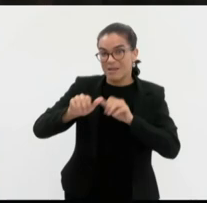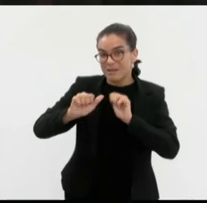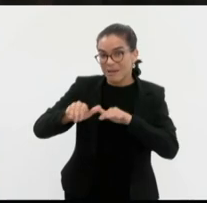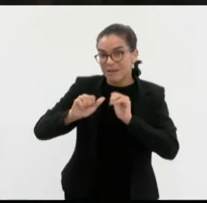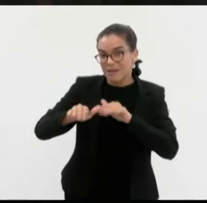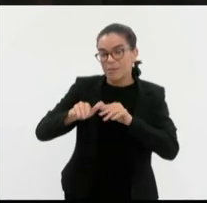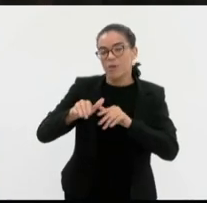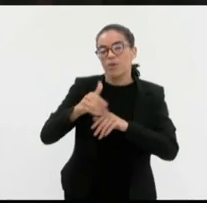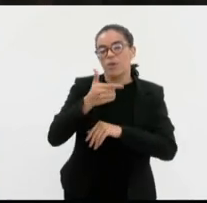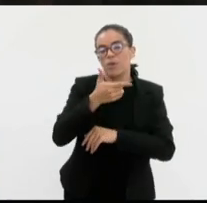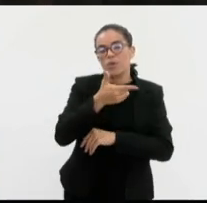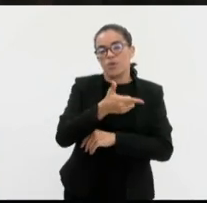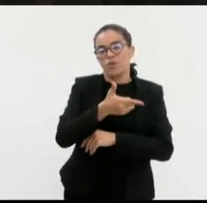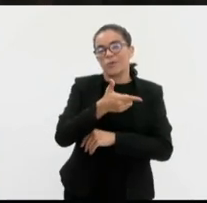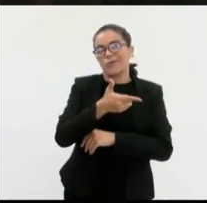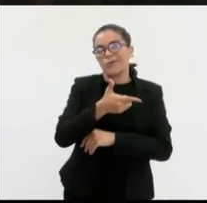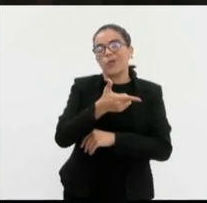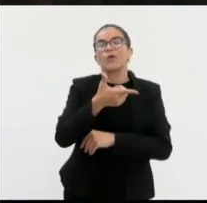de